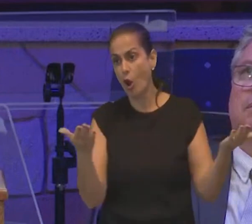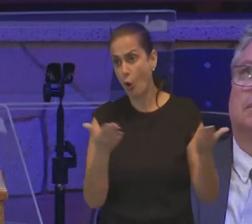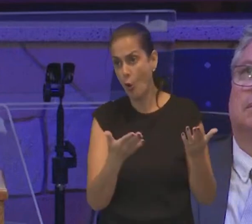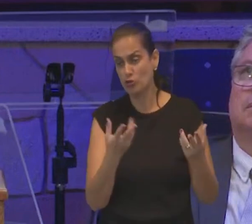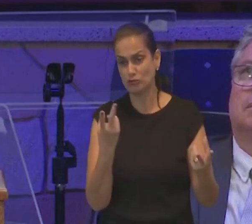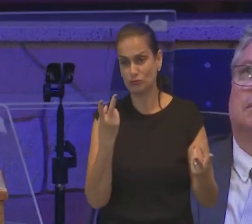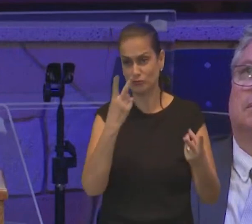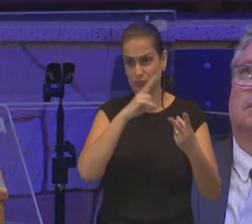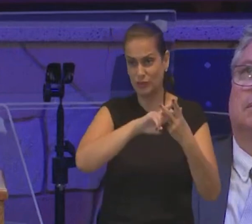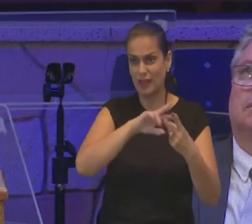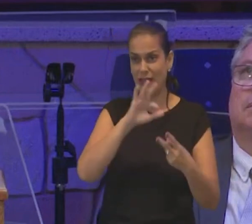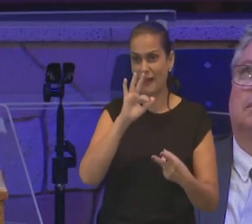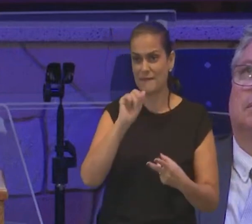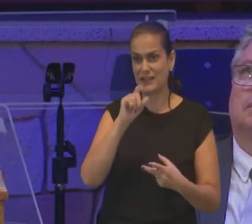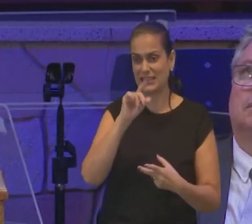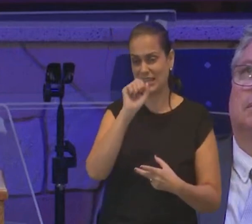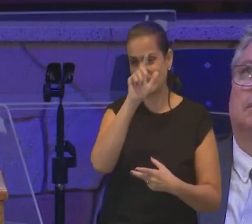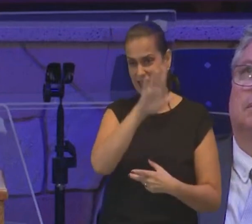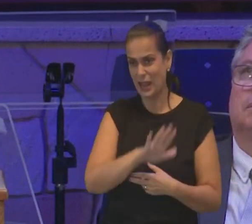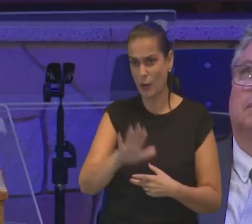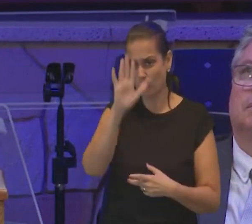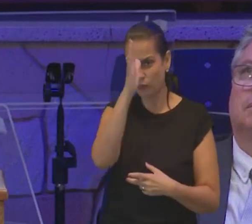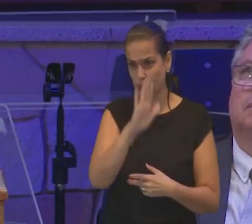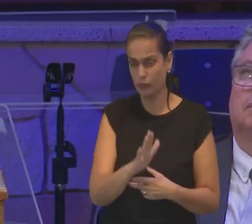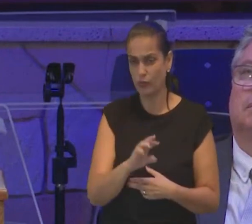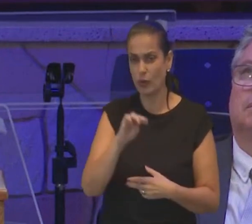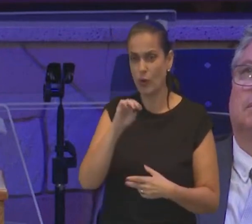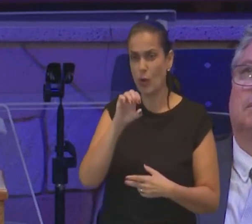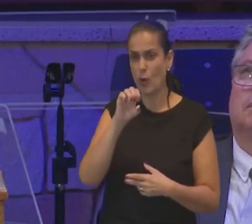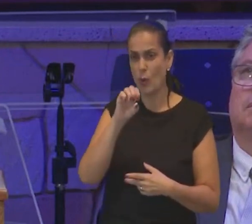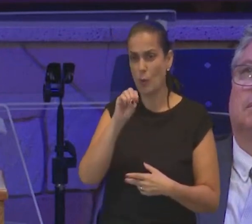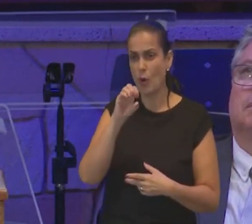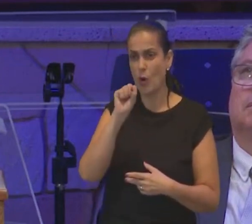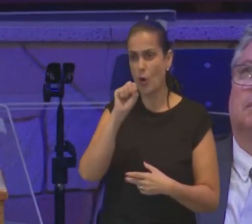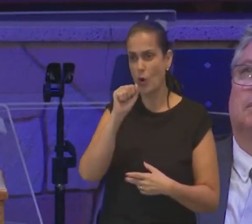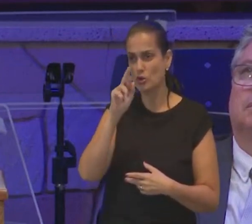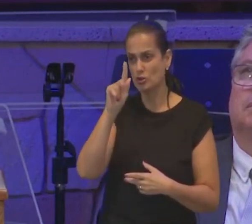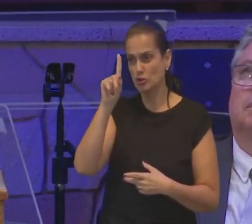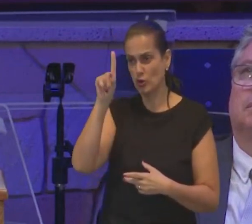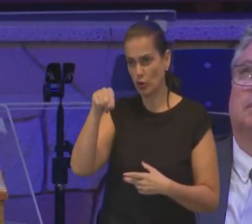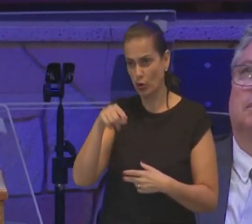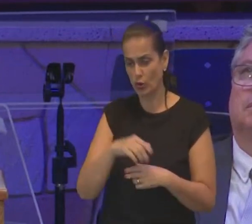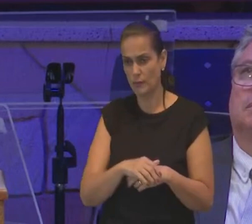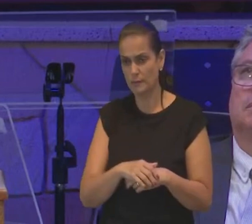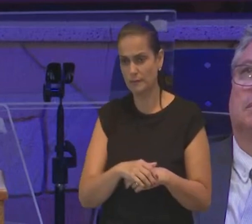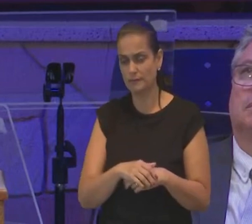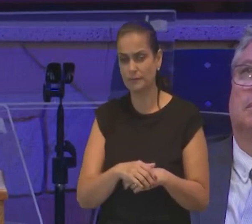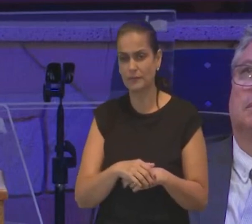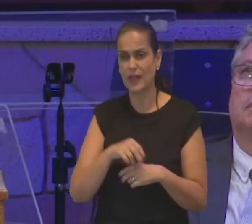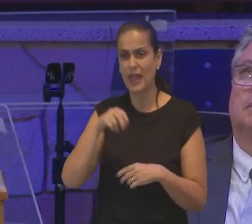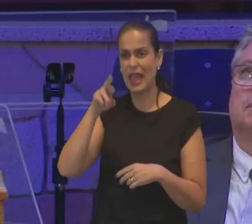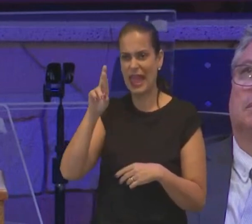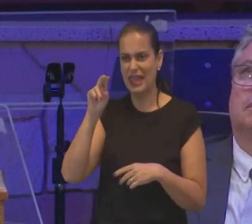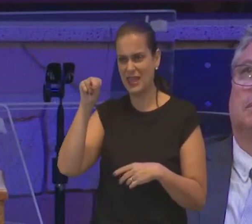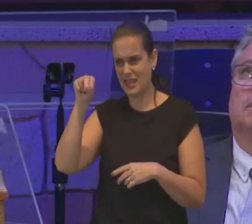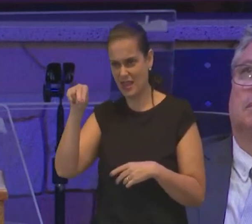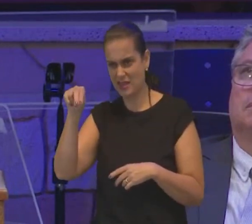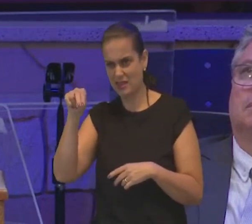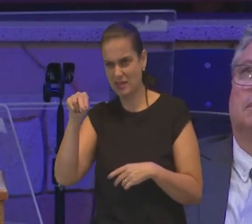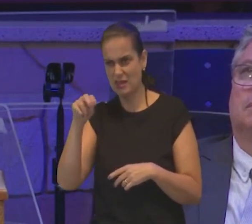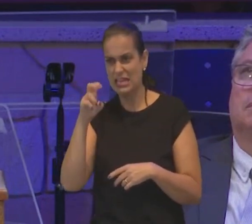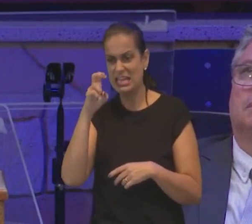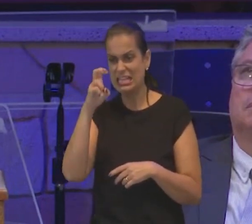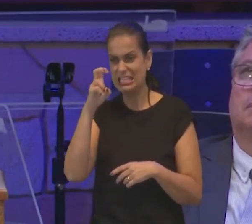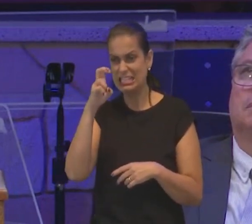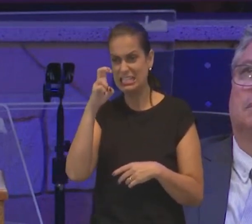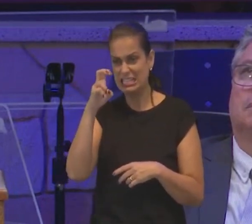federal, temos um presídio federal em Mossoró, na minha cidade, Mossoró, Rio Grande do Norte, tem 5